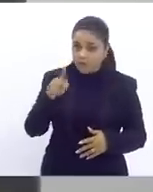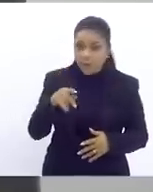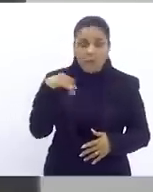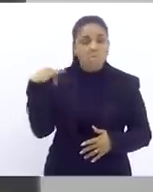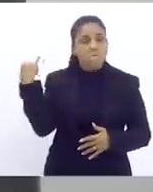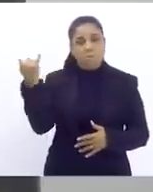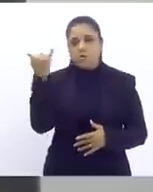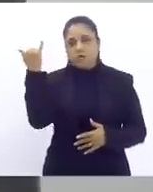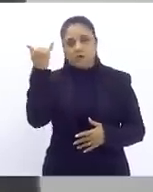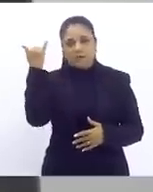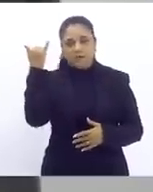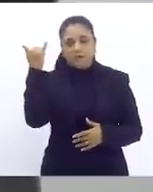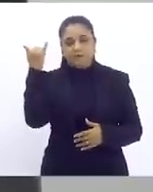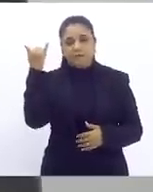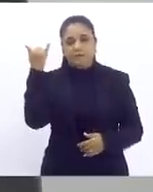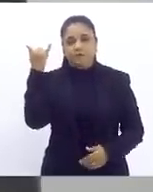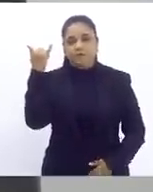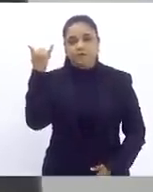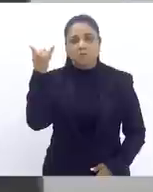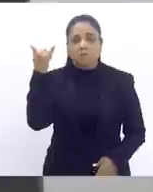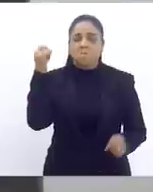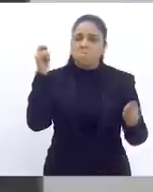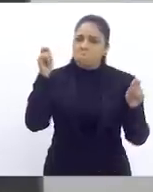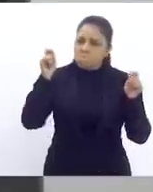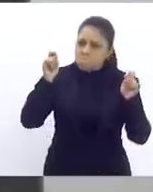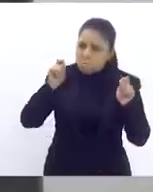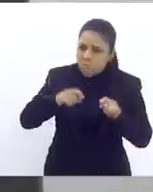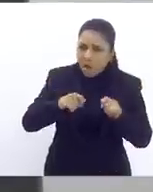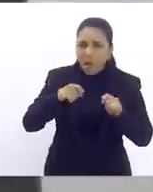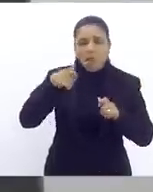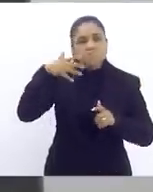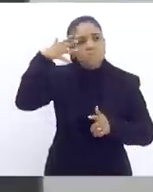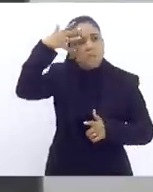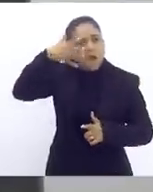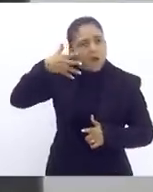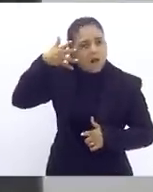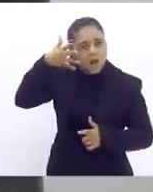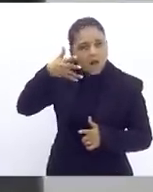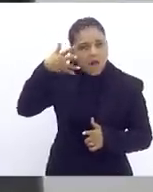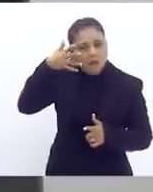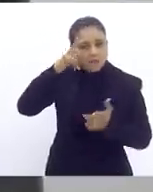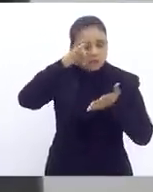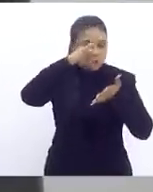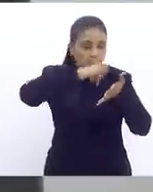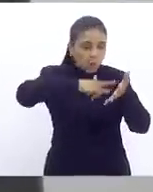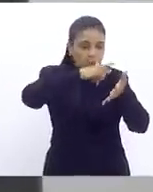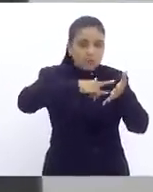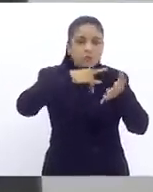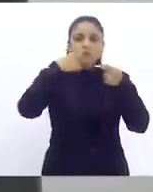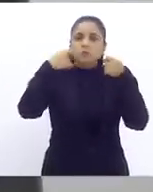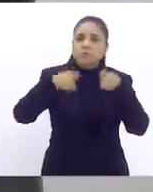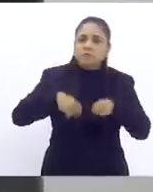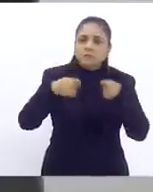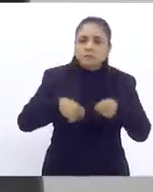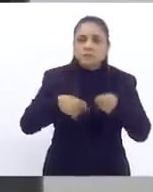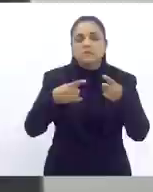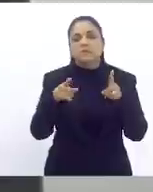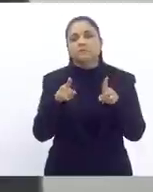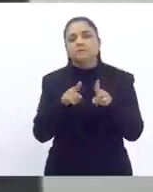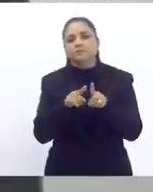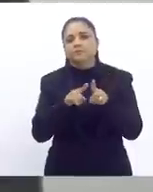bom a gente pode fazer uma palestra sobre documentação necessária atualização